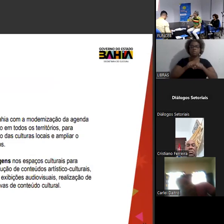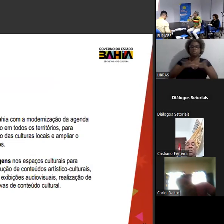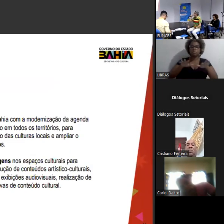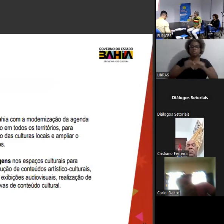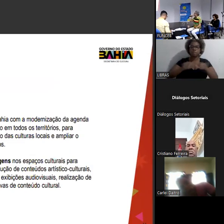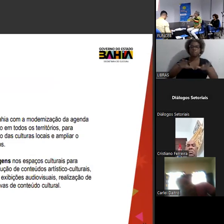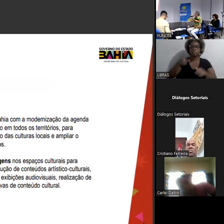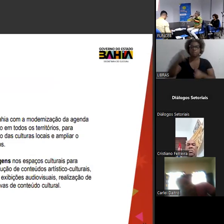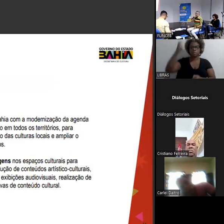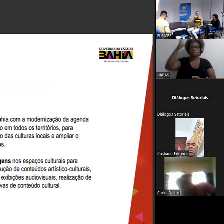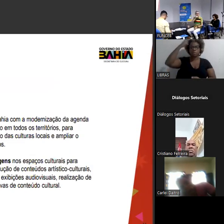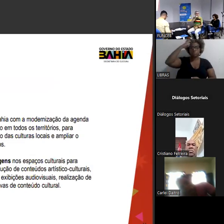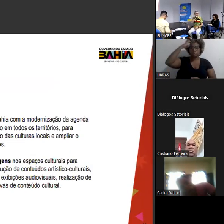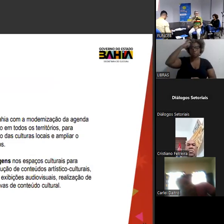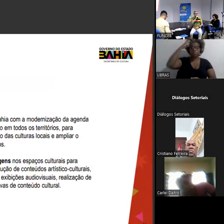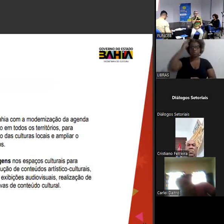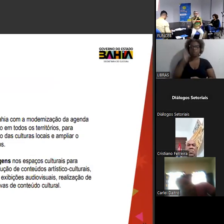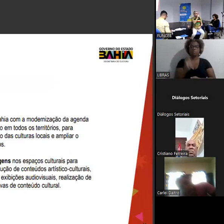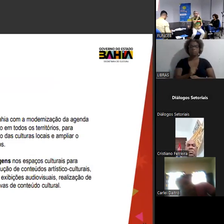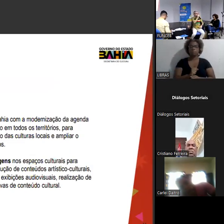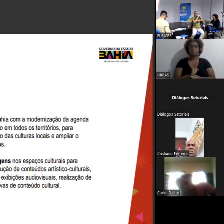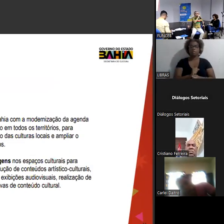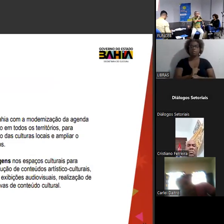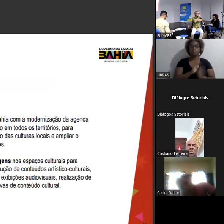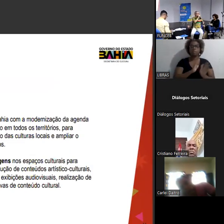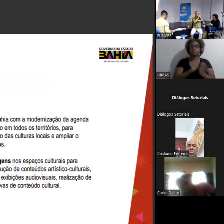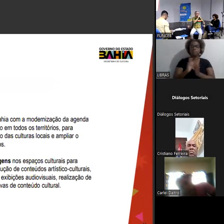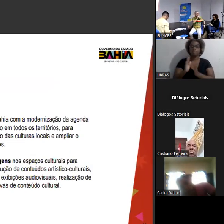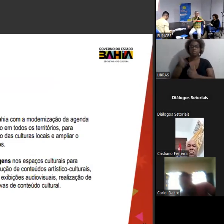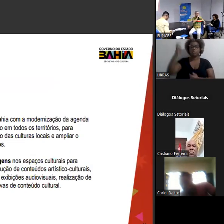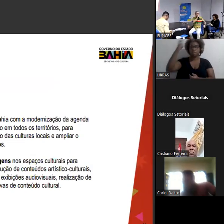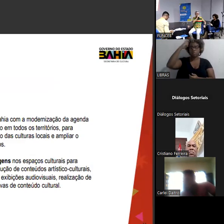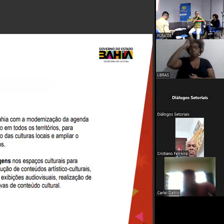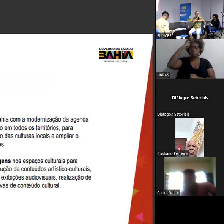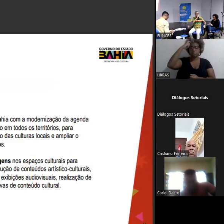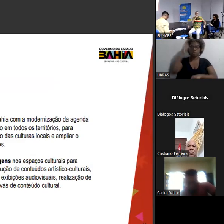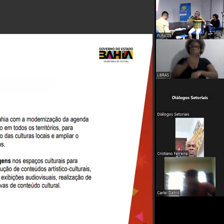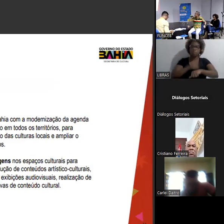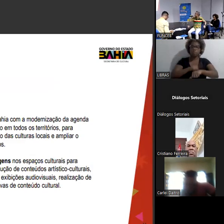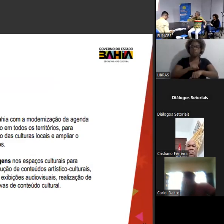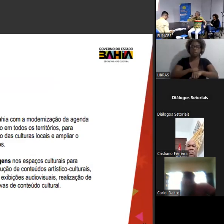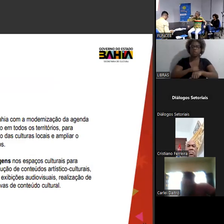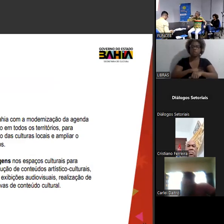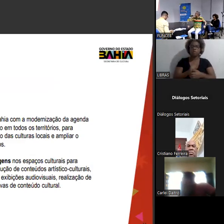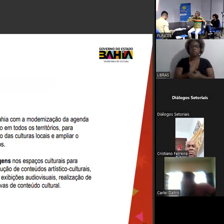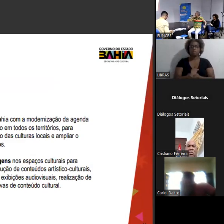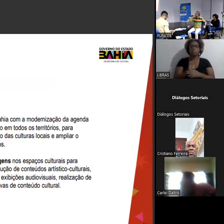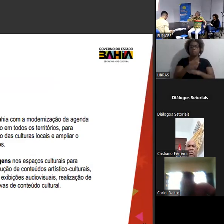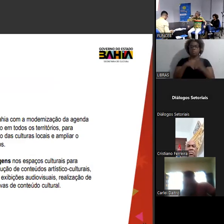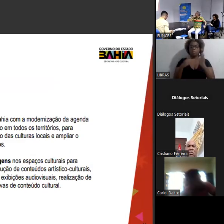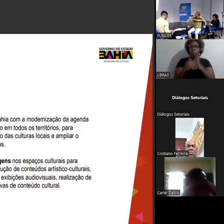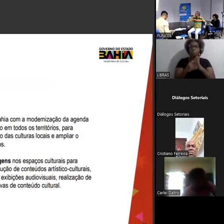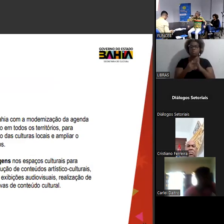modernização da agenda da Secult, aprofundando nossa presença nos territórios, a nossa ação em todo o Estado, e